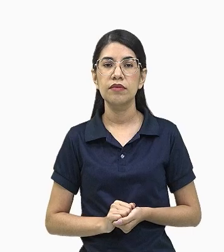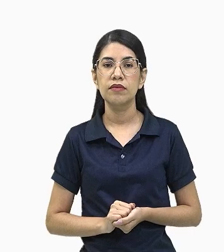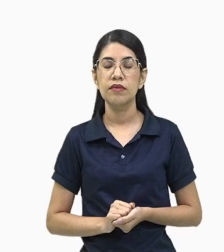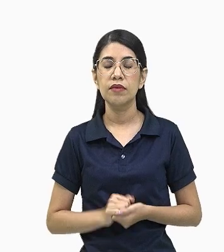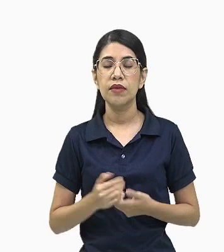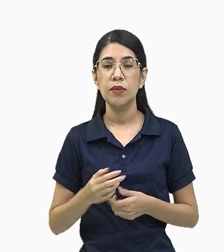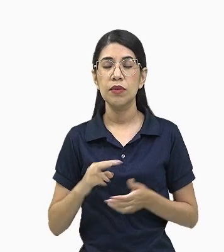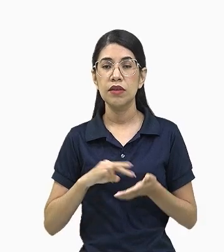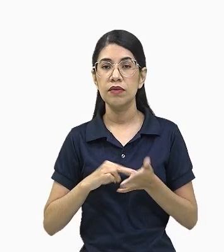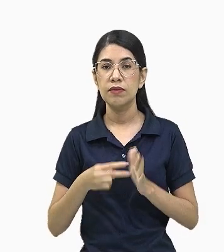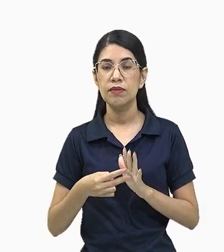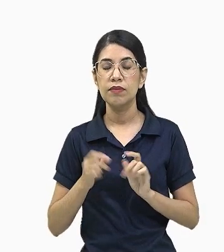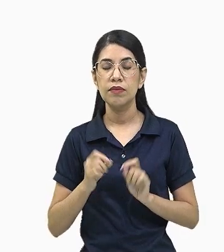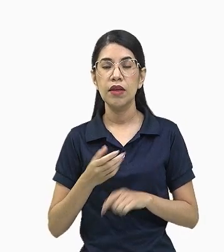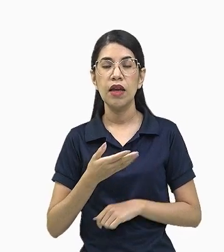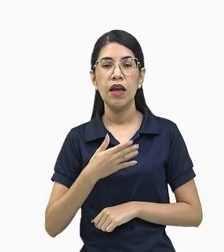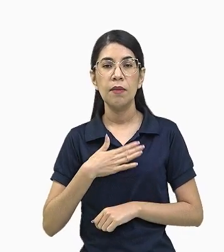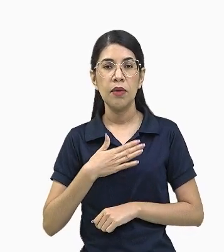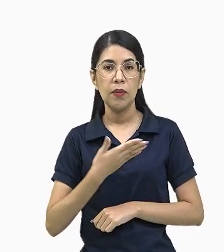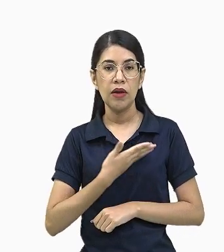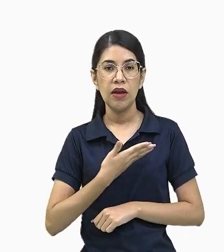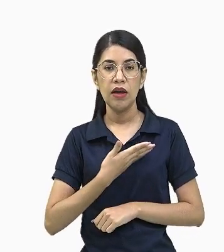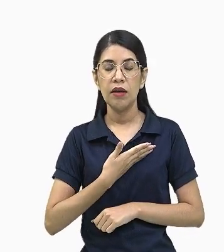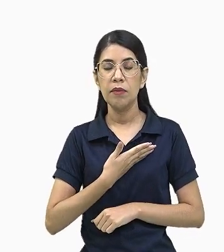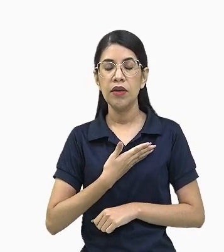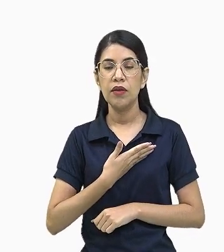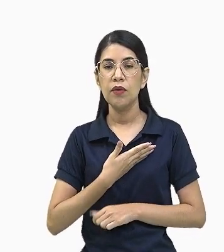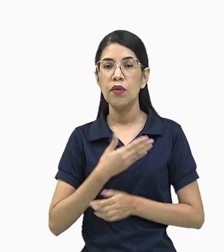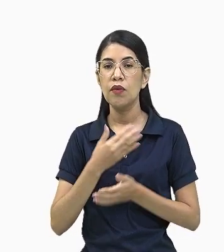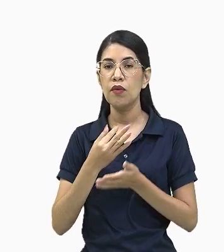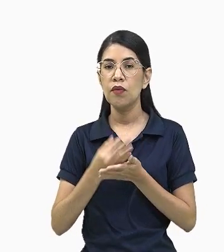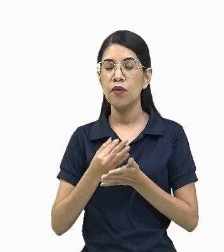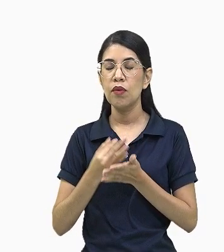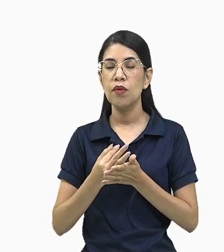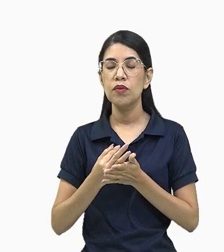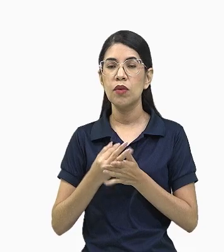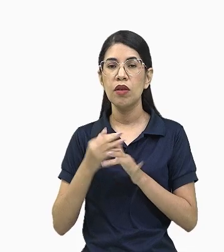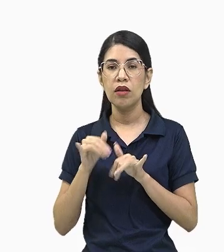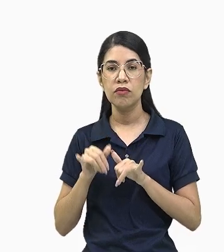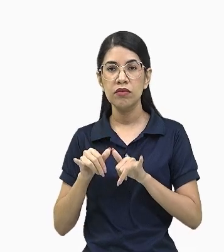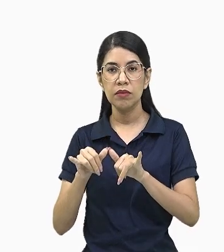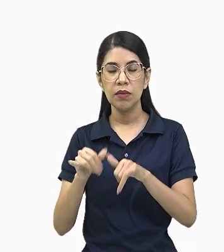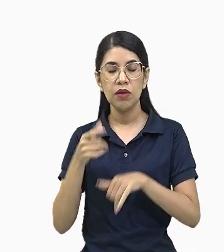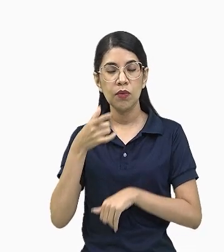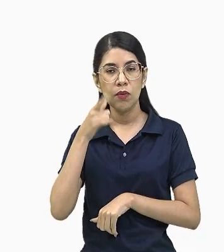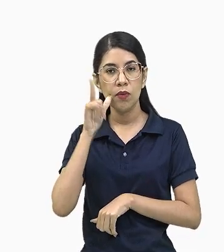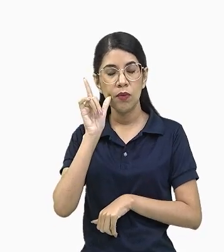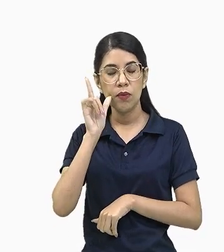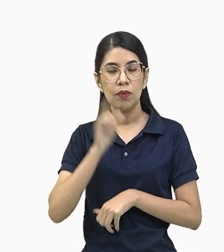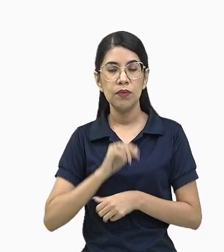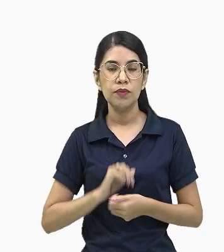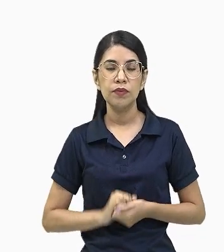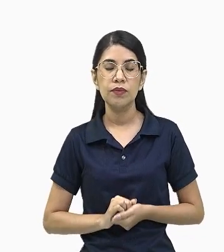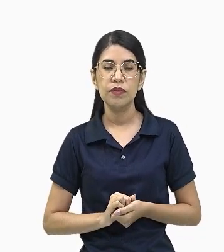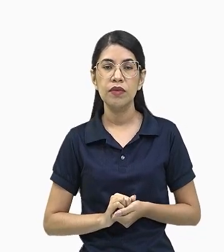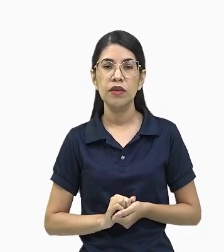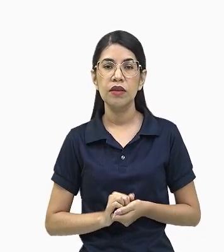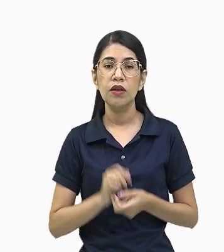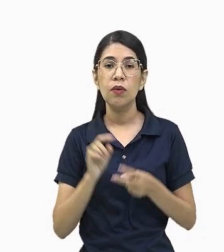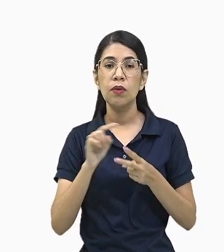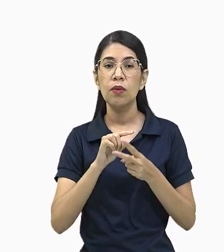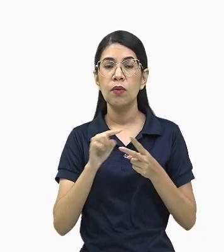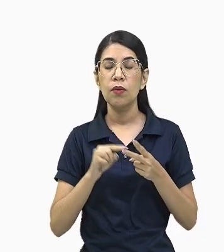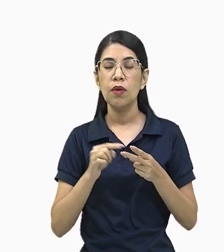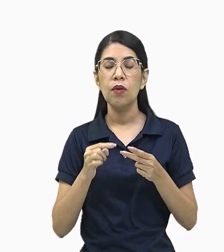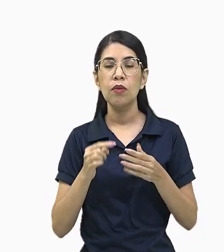meu amigo não foi, né, ali para o mercado ontem. Então, qual a alternativa que melhor